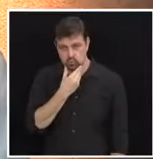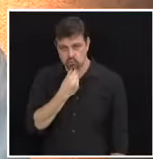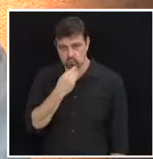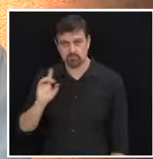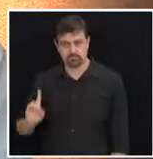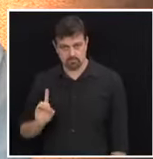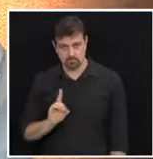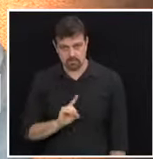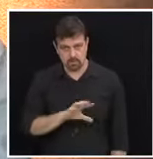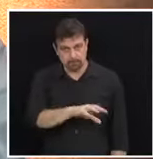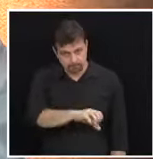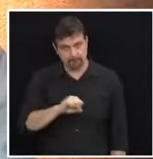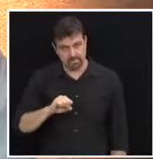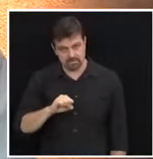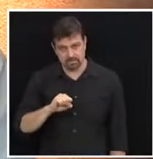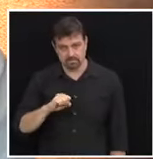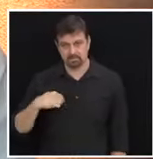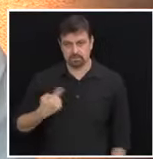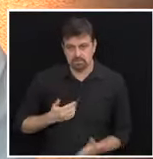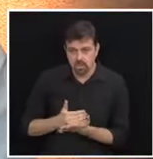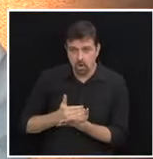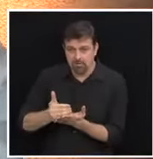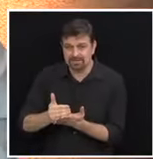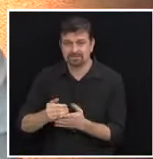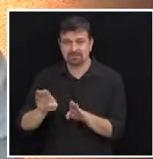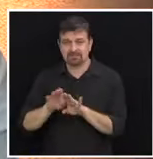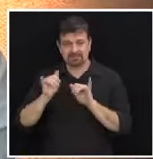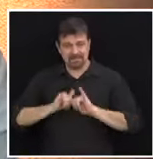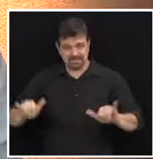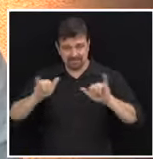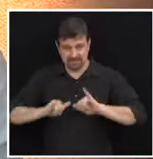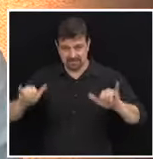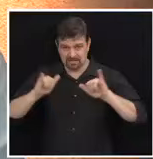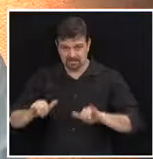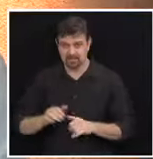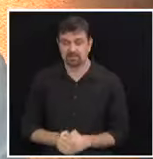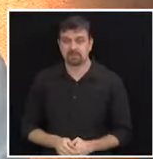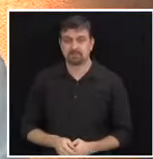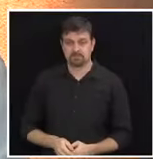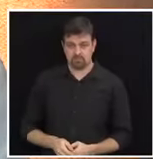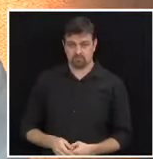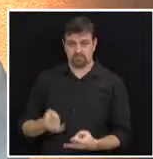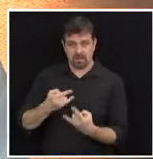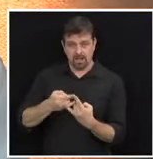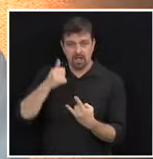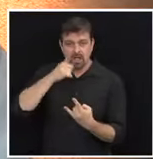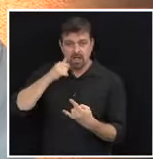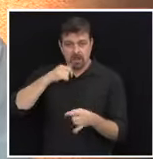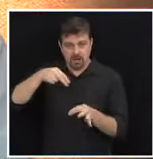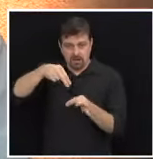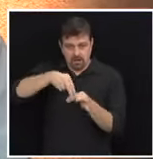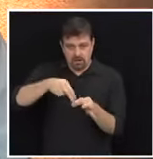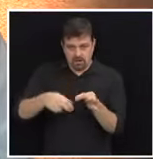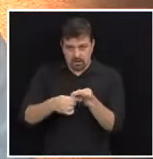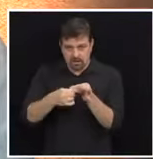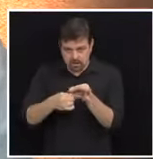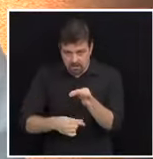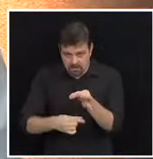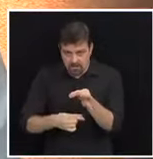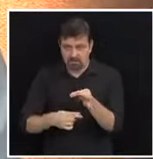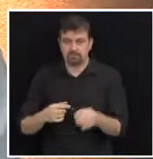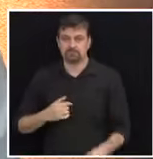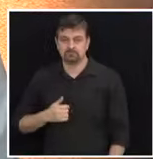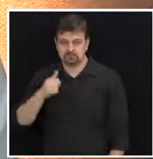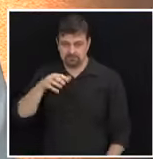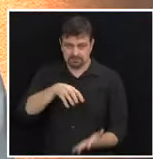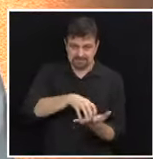masculino. A gente está iniciando também uma campanha e uma distribuição do feminino nas unidades de saúde. Quem não se sentir à vontade